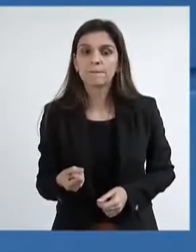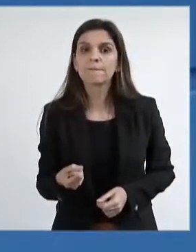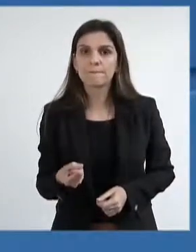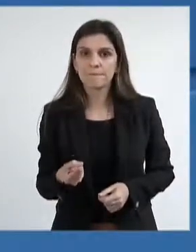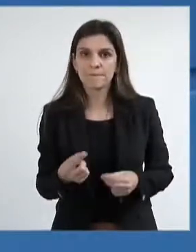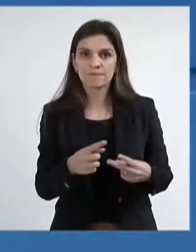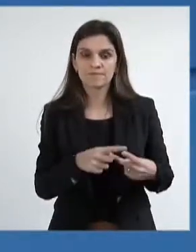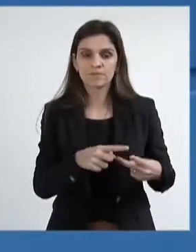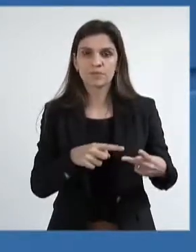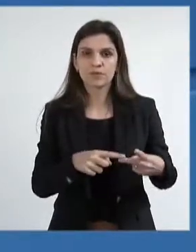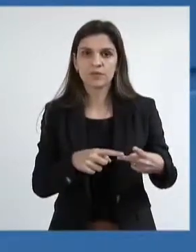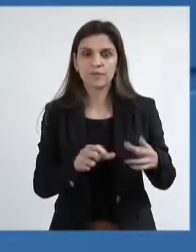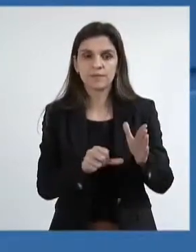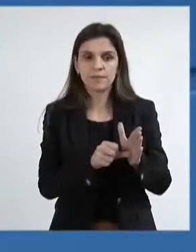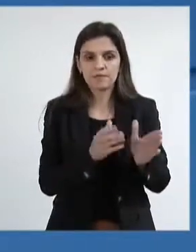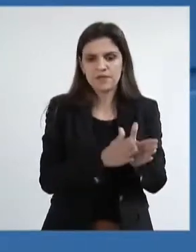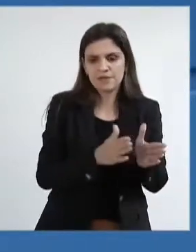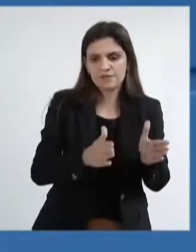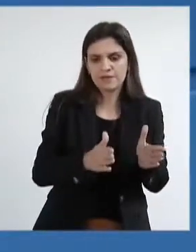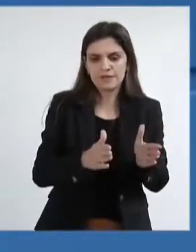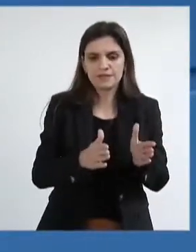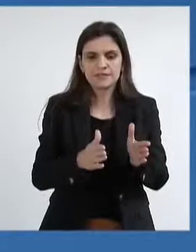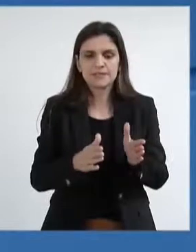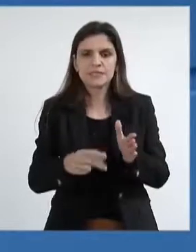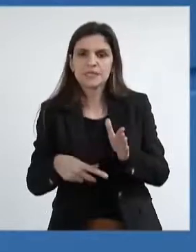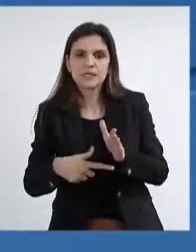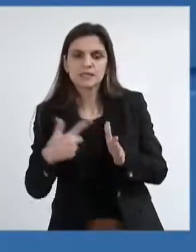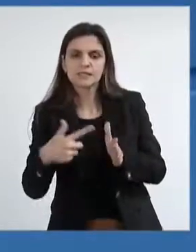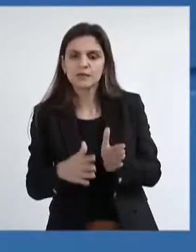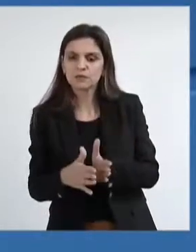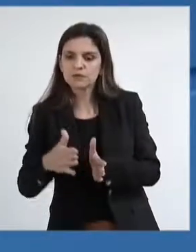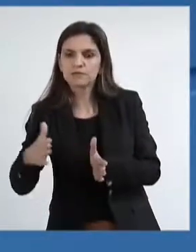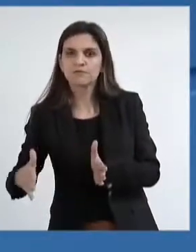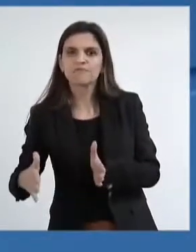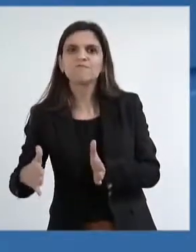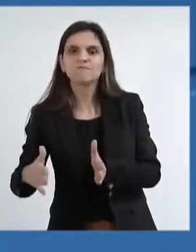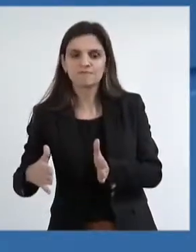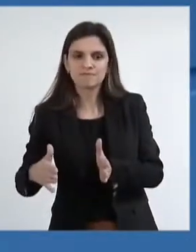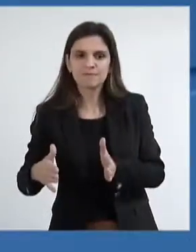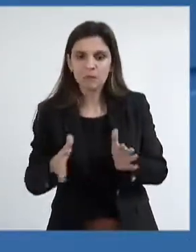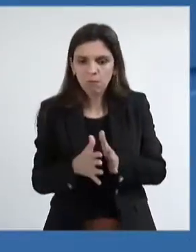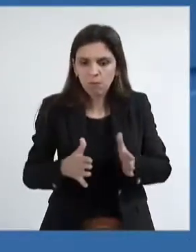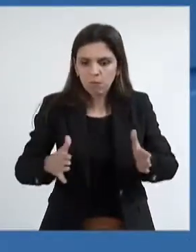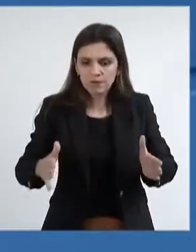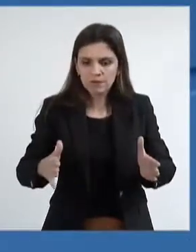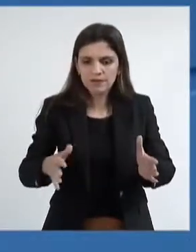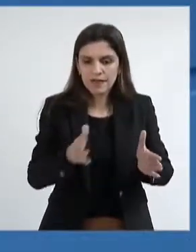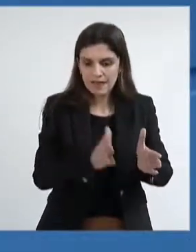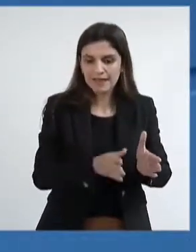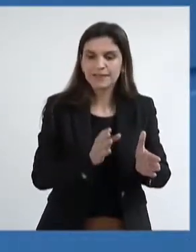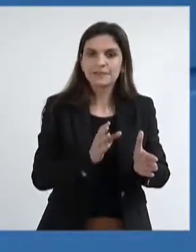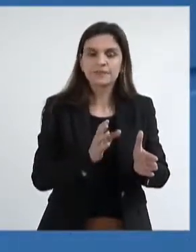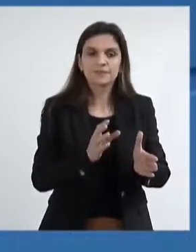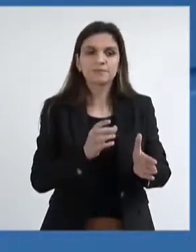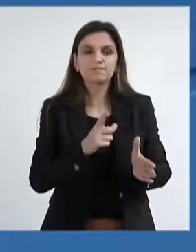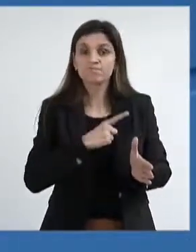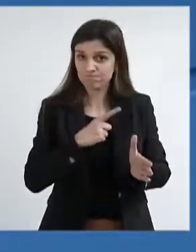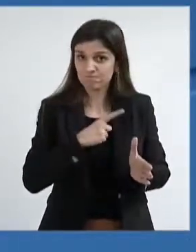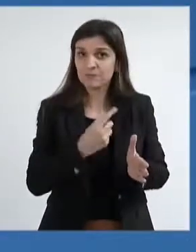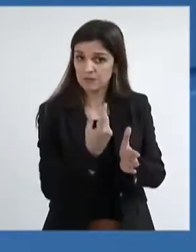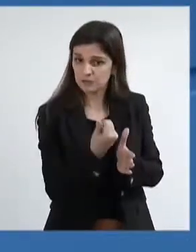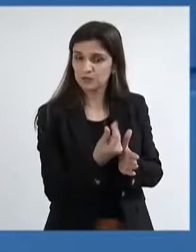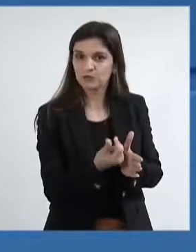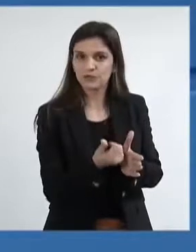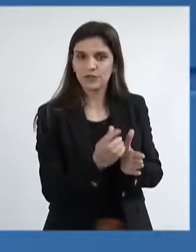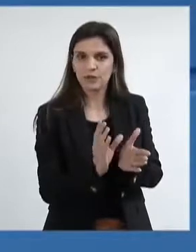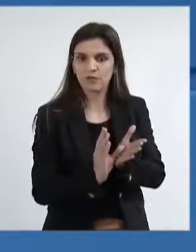duas etapas. Nós temos recursos da primeira e nós temos que trabalhar junto ao governo do estado e à bancada federal para conseguir